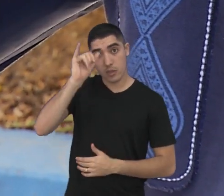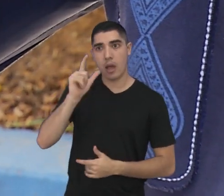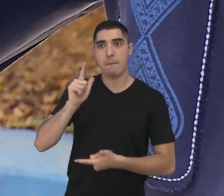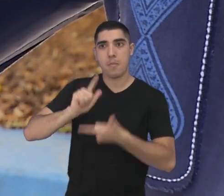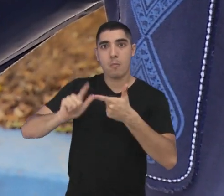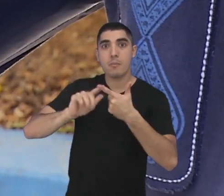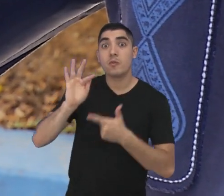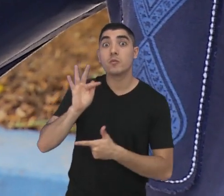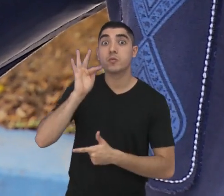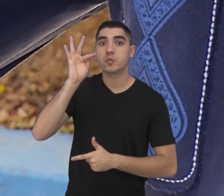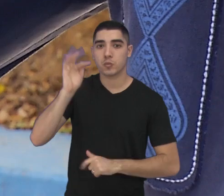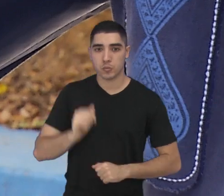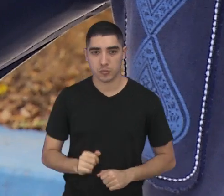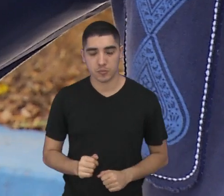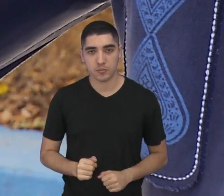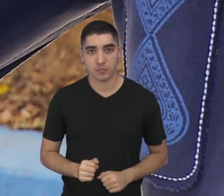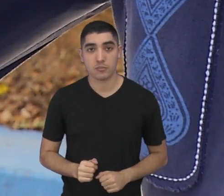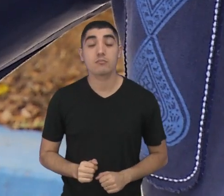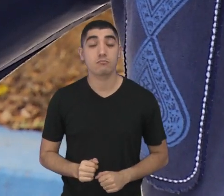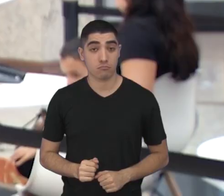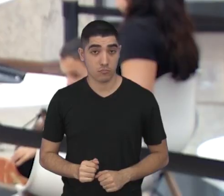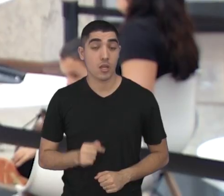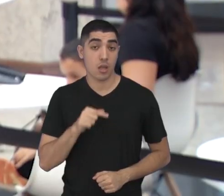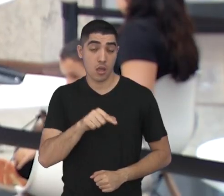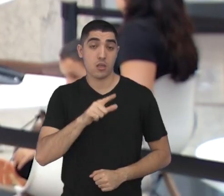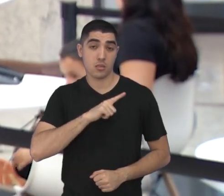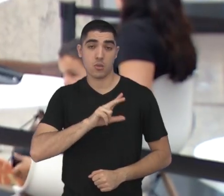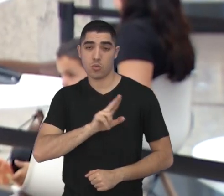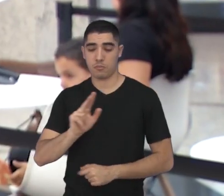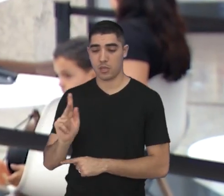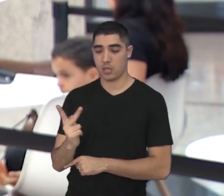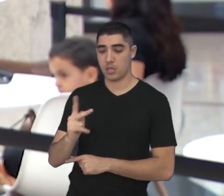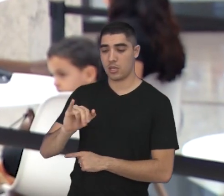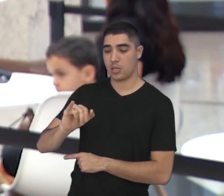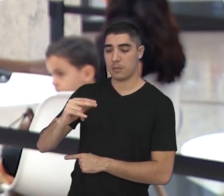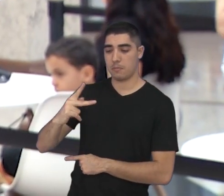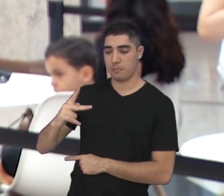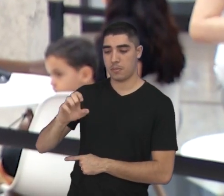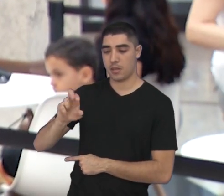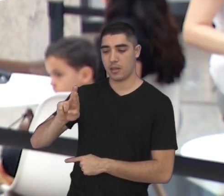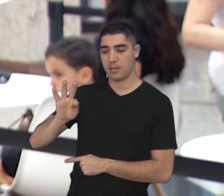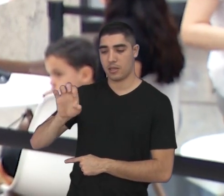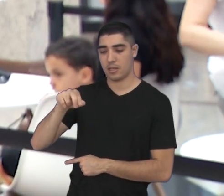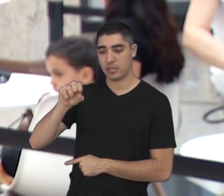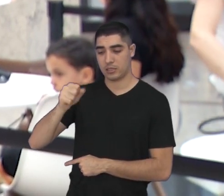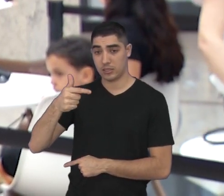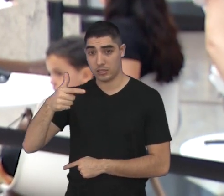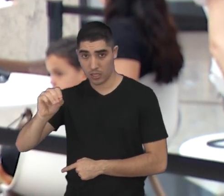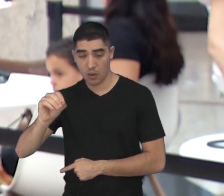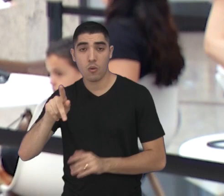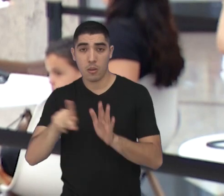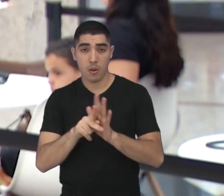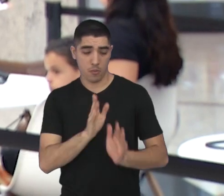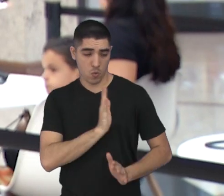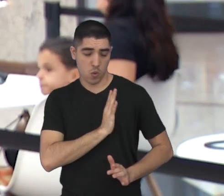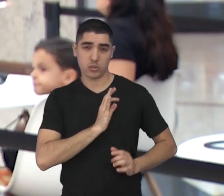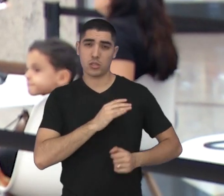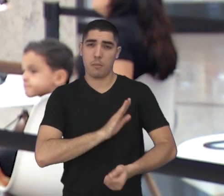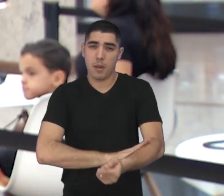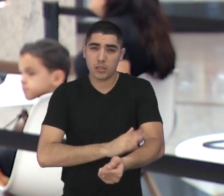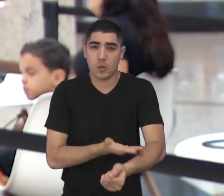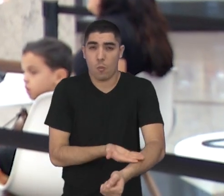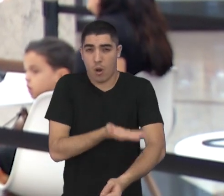evitar diversos outros problemas maiores. Hipertensão é uma doença crônica, em que a gente tem elevação dos níveis de